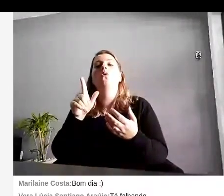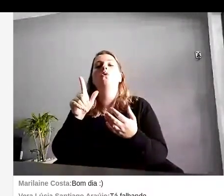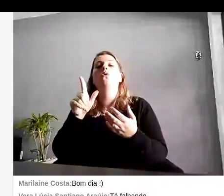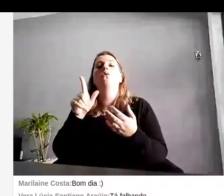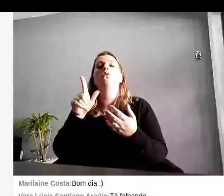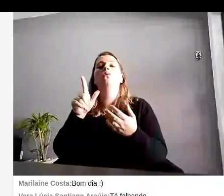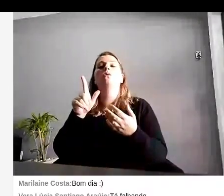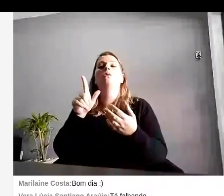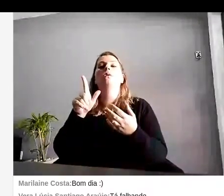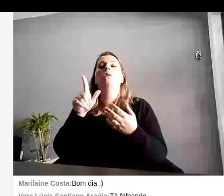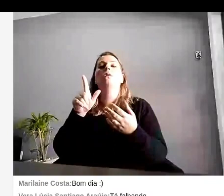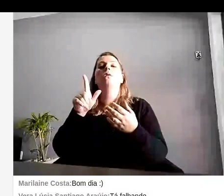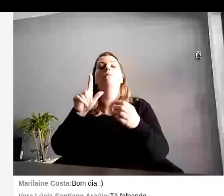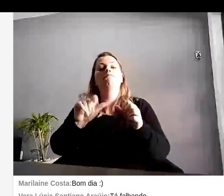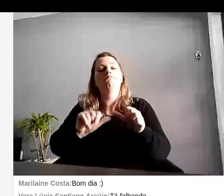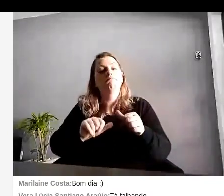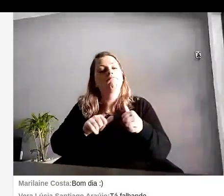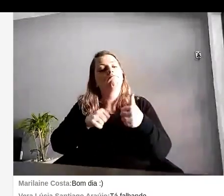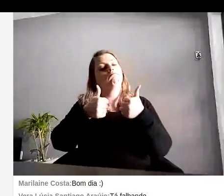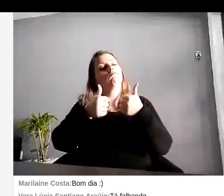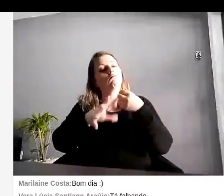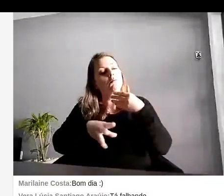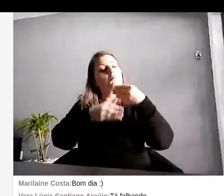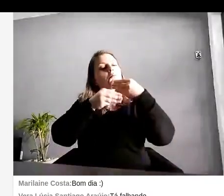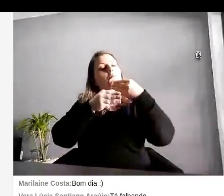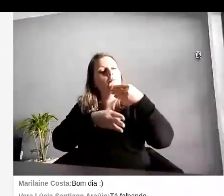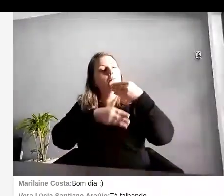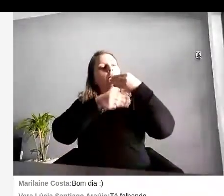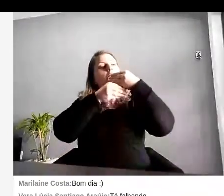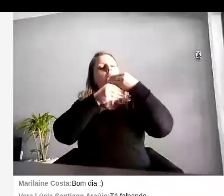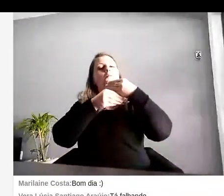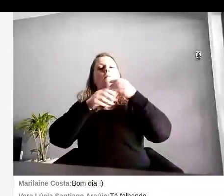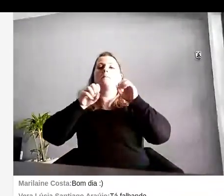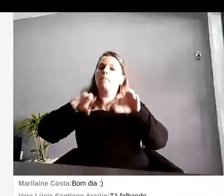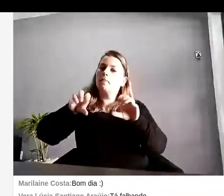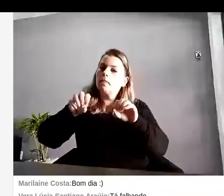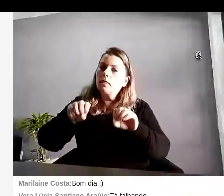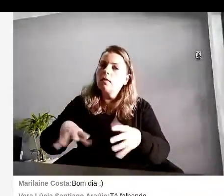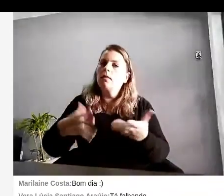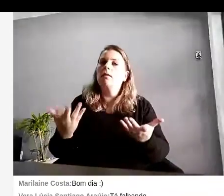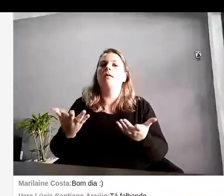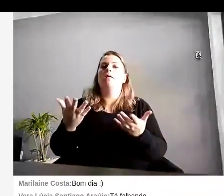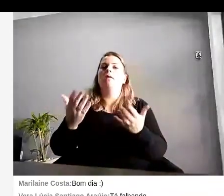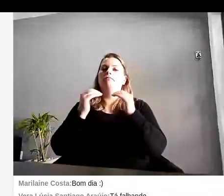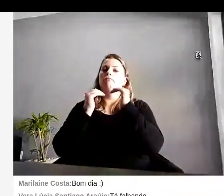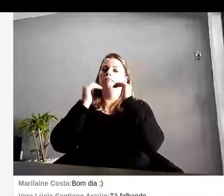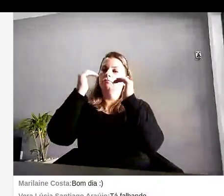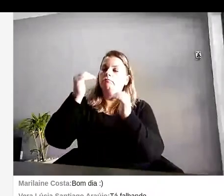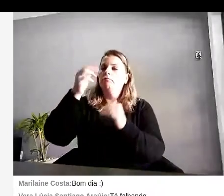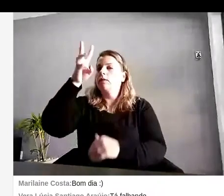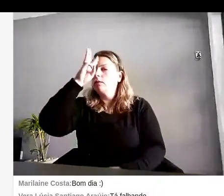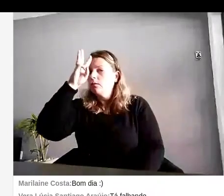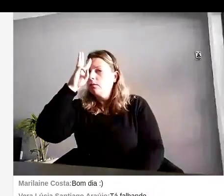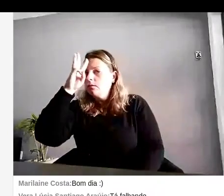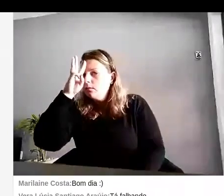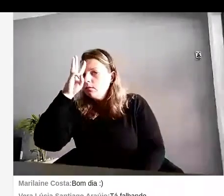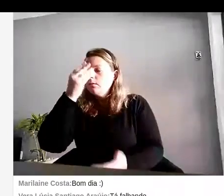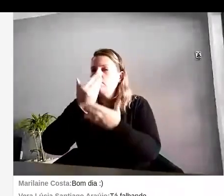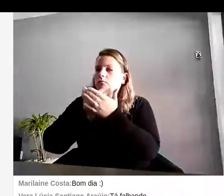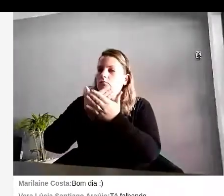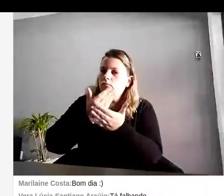educacional, conseguimos chegar no ensino superior, conseguimos ter acesso aos meios culturais também mais fartamente,